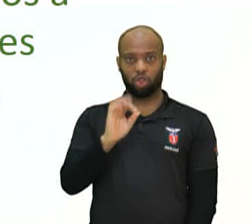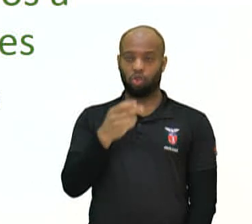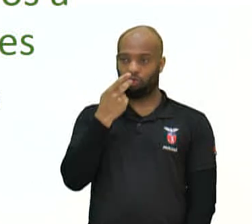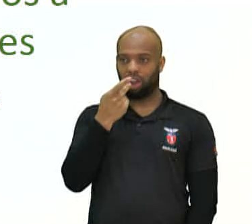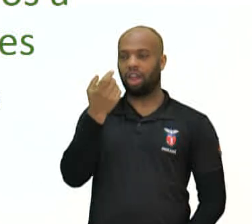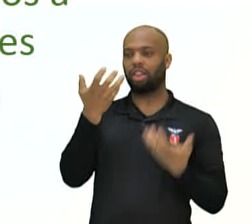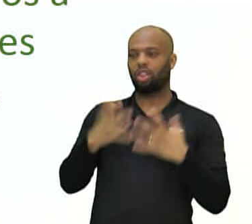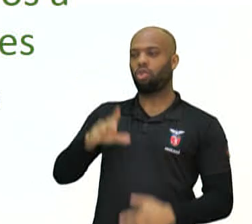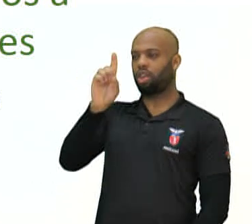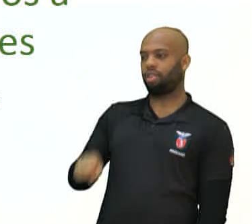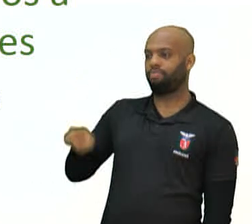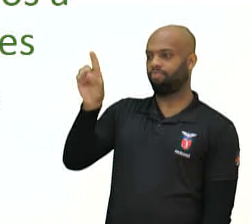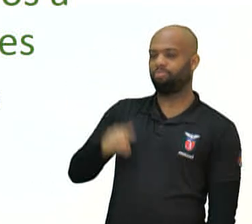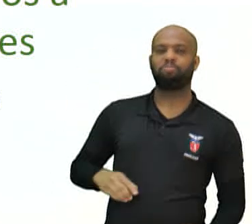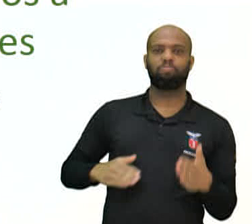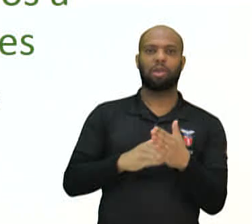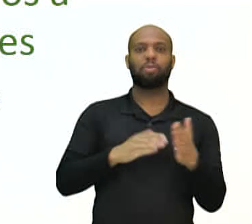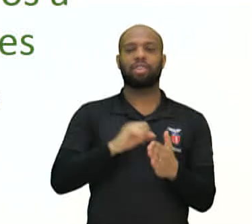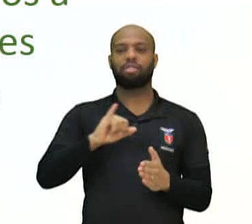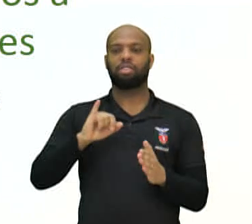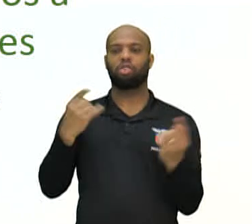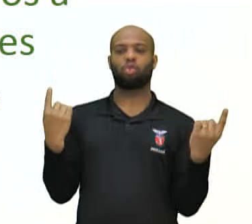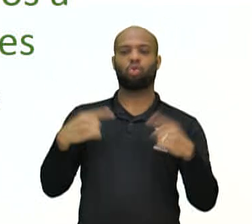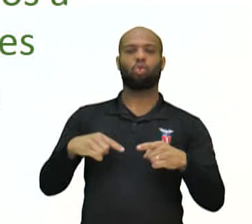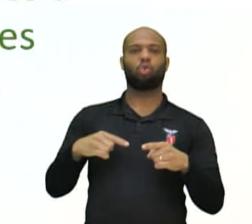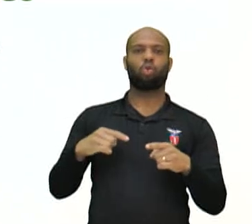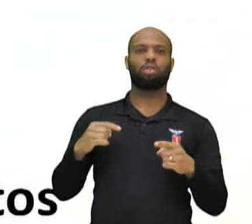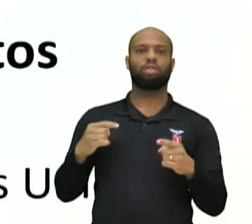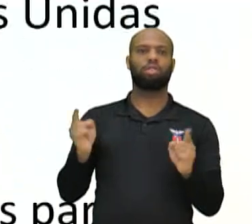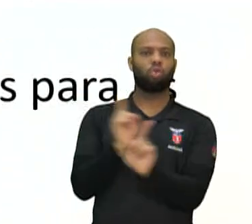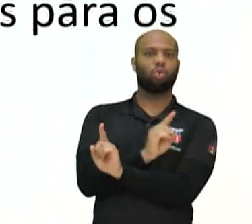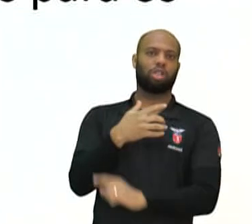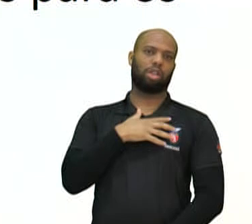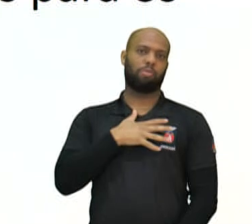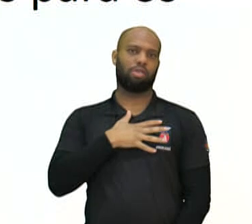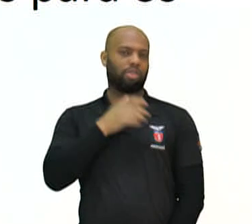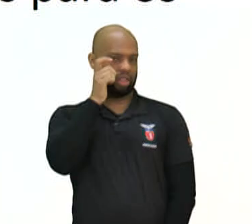lhes permite impedir ações contrárias a seus interesses.